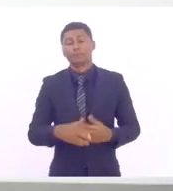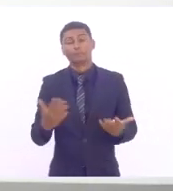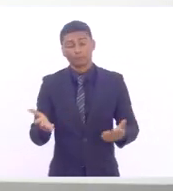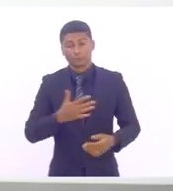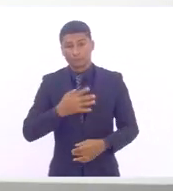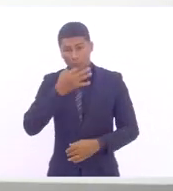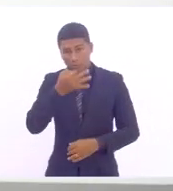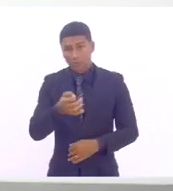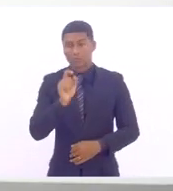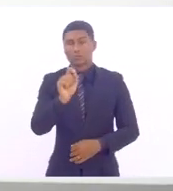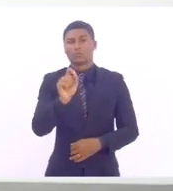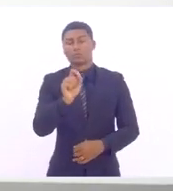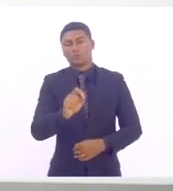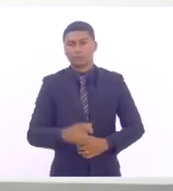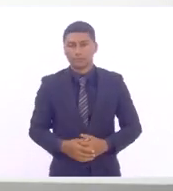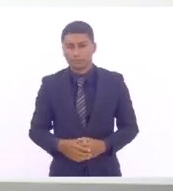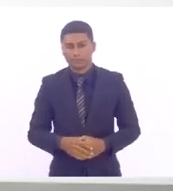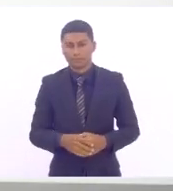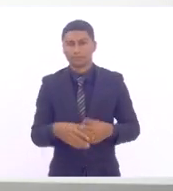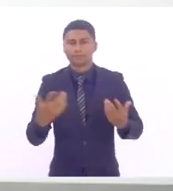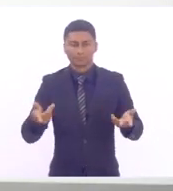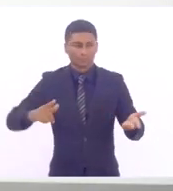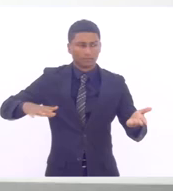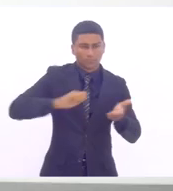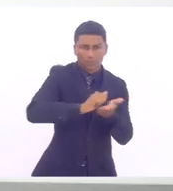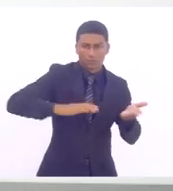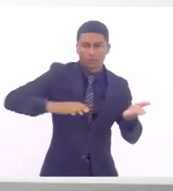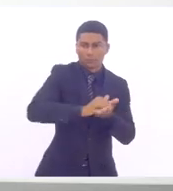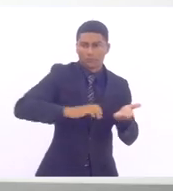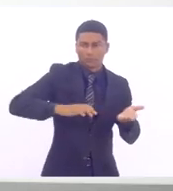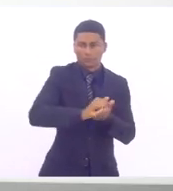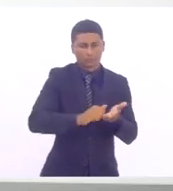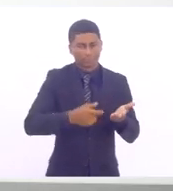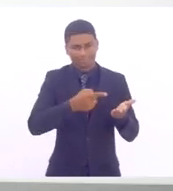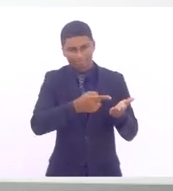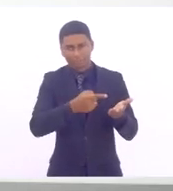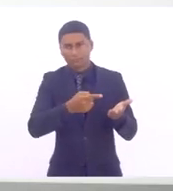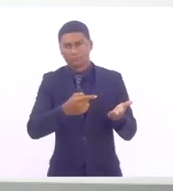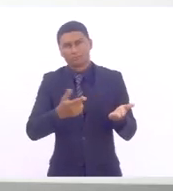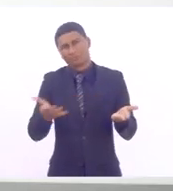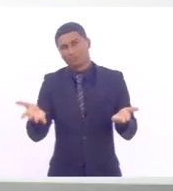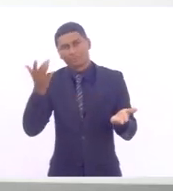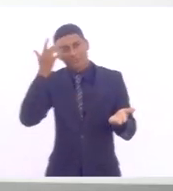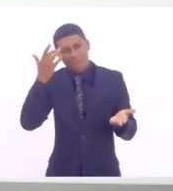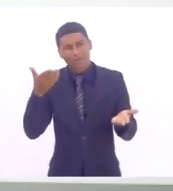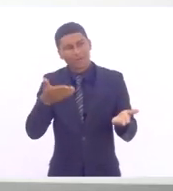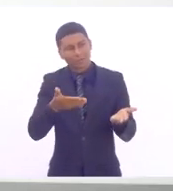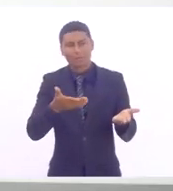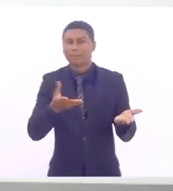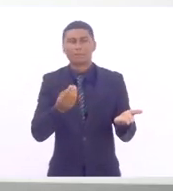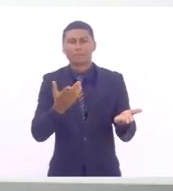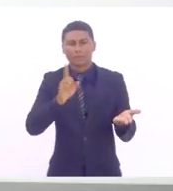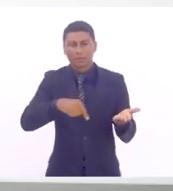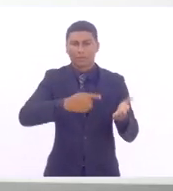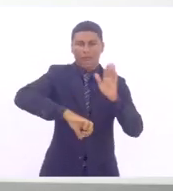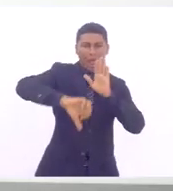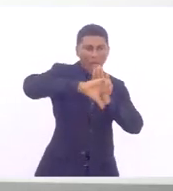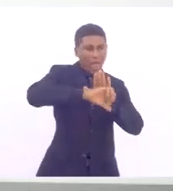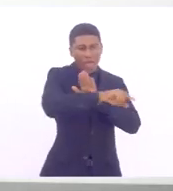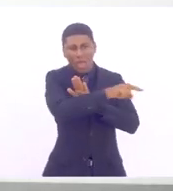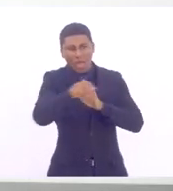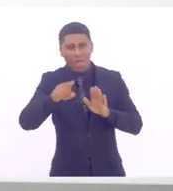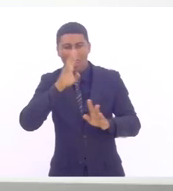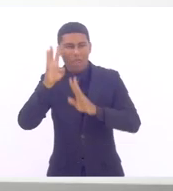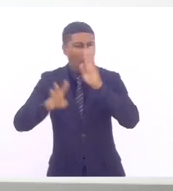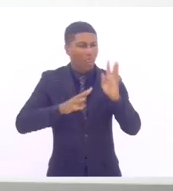aqui, com relação aos cadastros, eu não acho que isso aí seja uma questão para criminalizar ninguém. Isso é uma questão